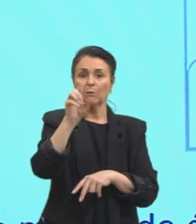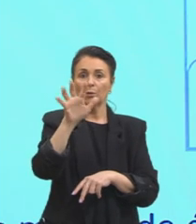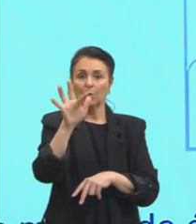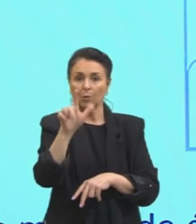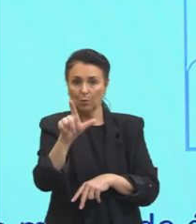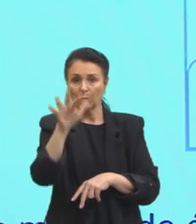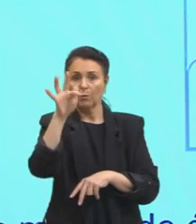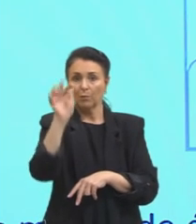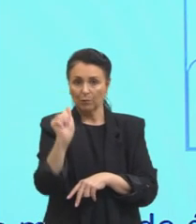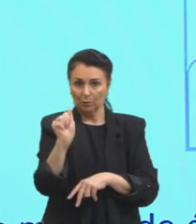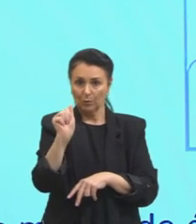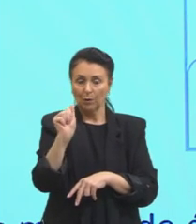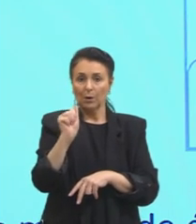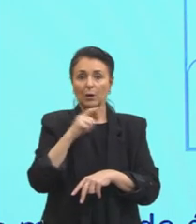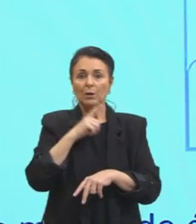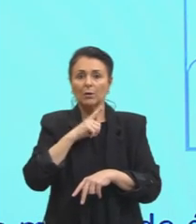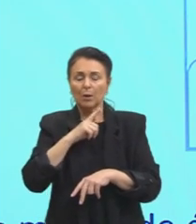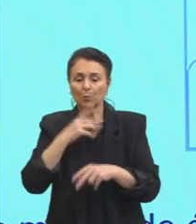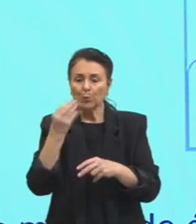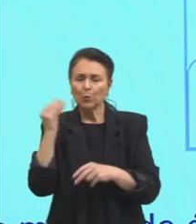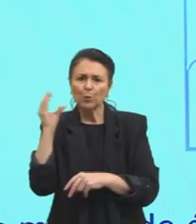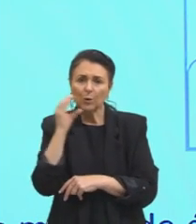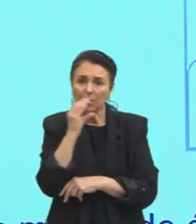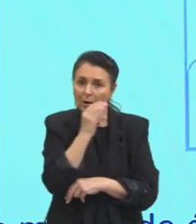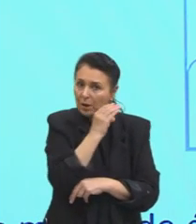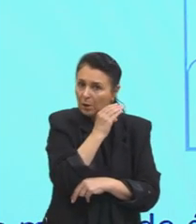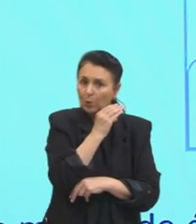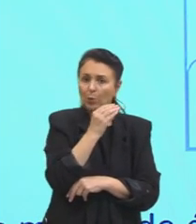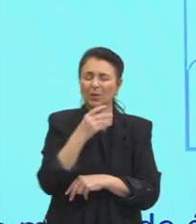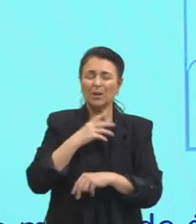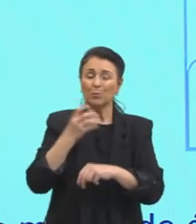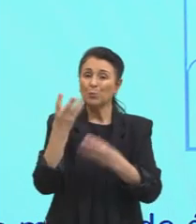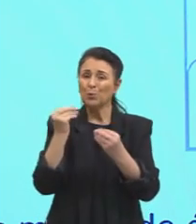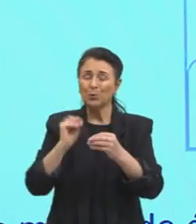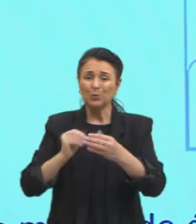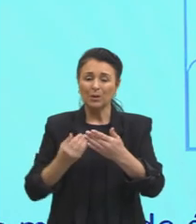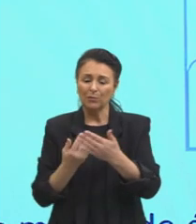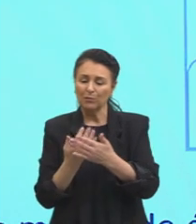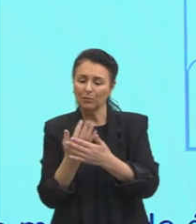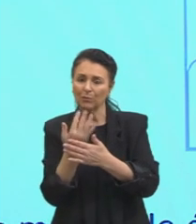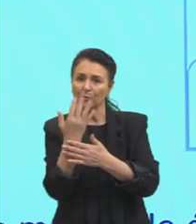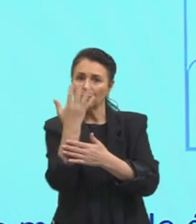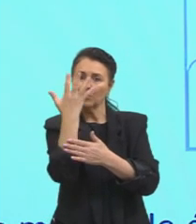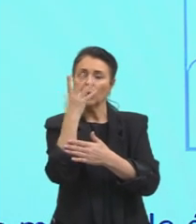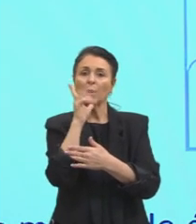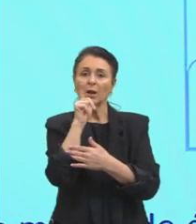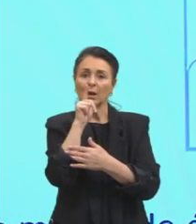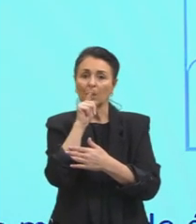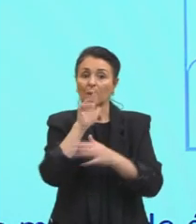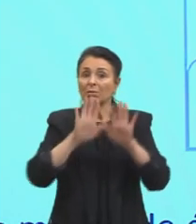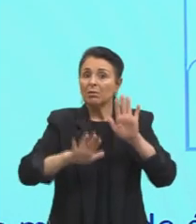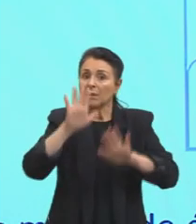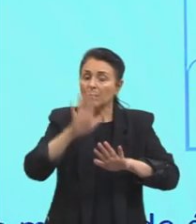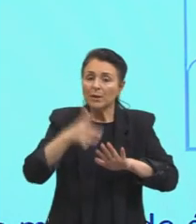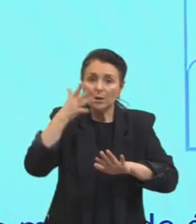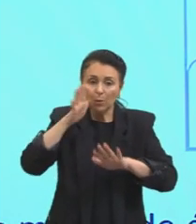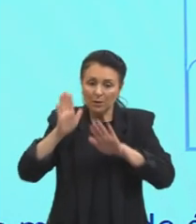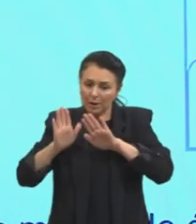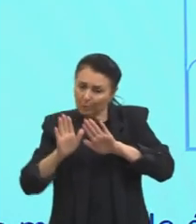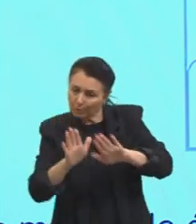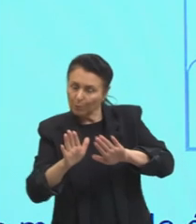profunda com bastante calor né então tem bastante a cor da água tudo vai tem essa questão às vezes ela consegue empurrar